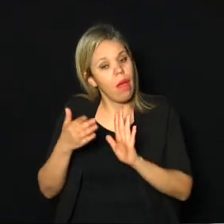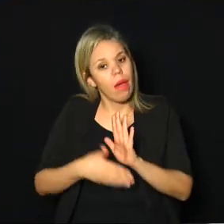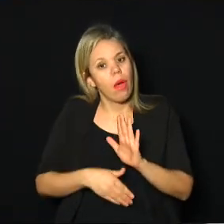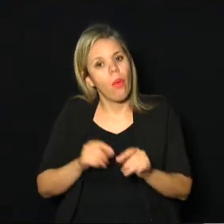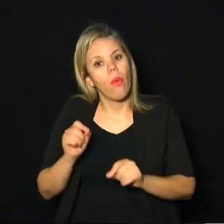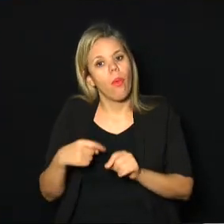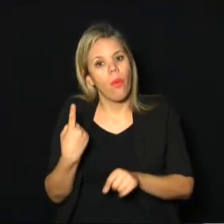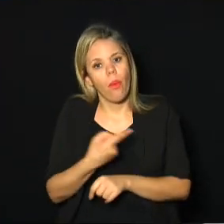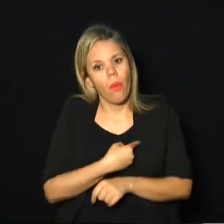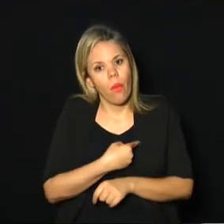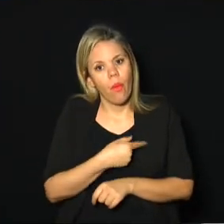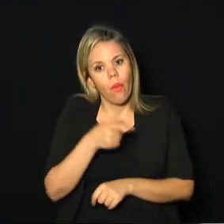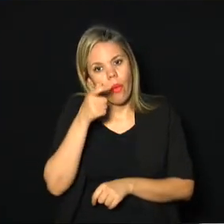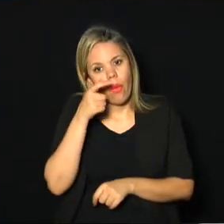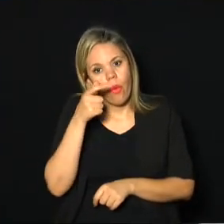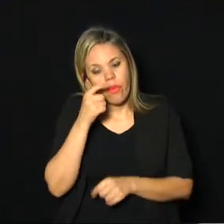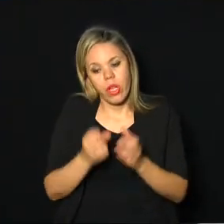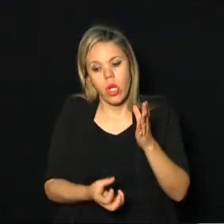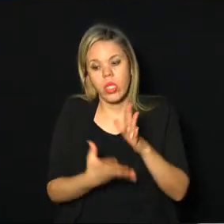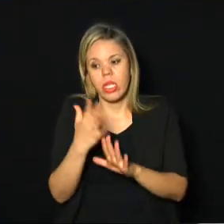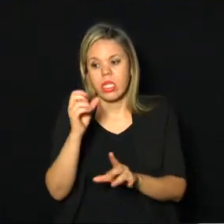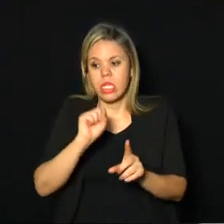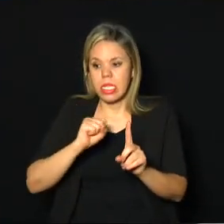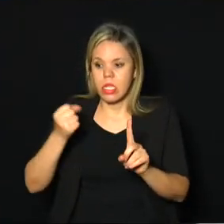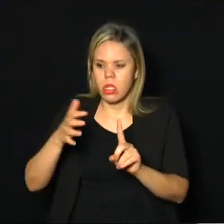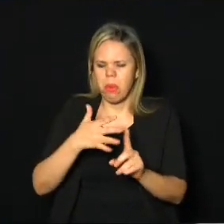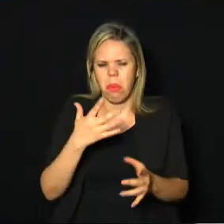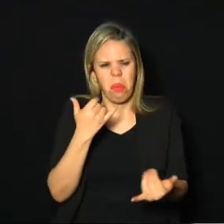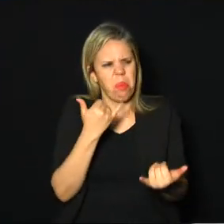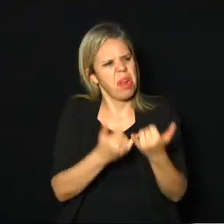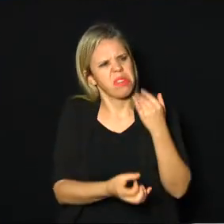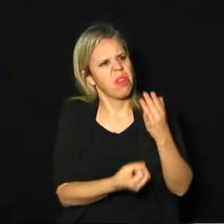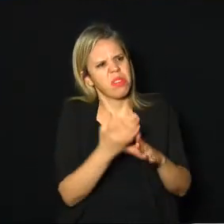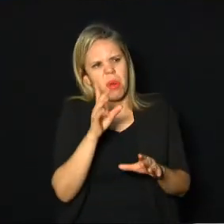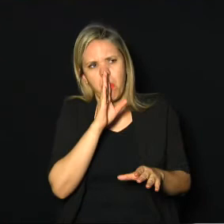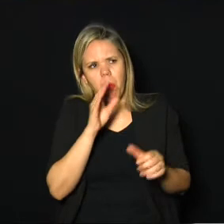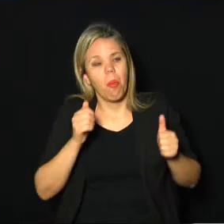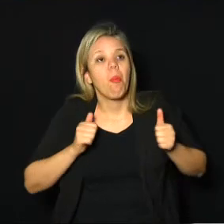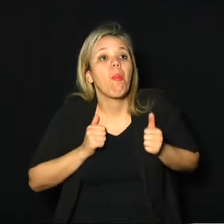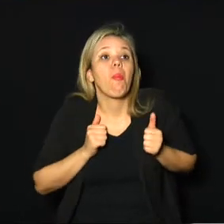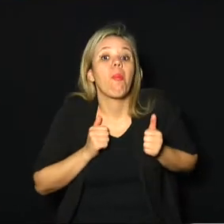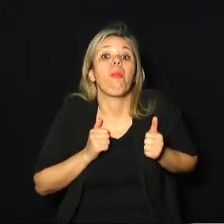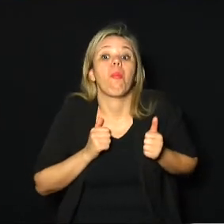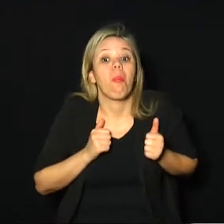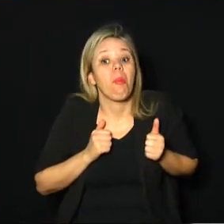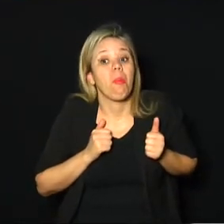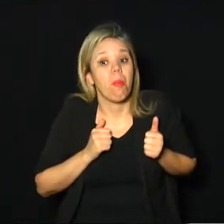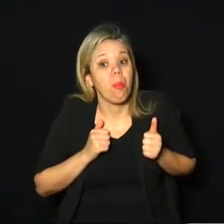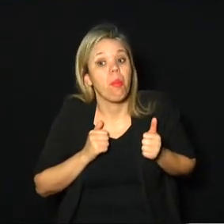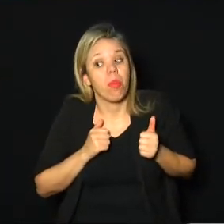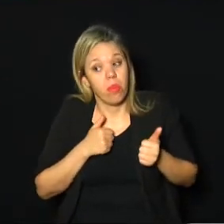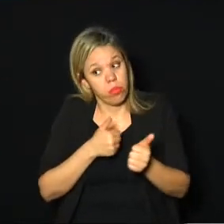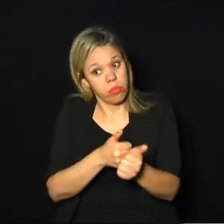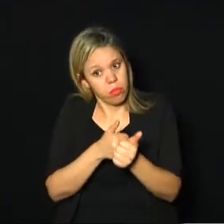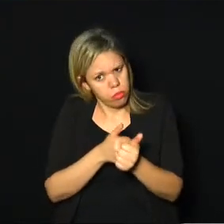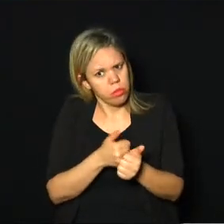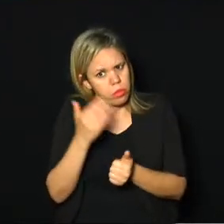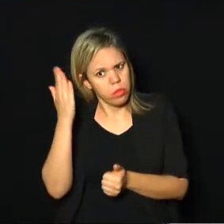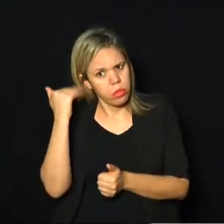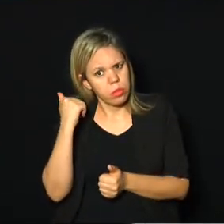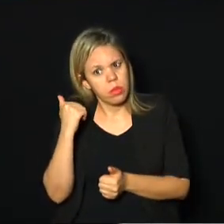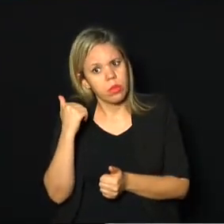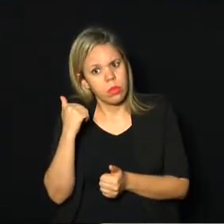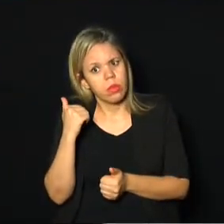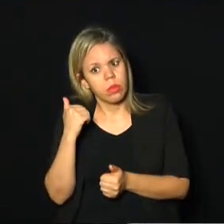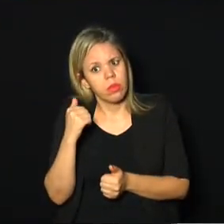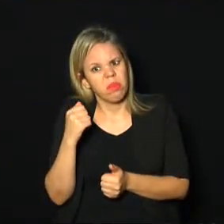que a gente assiste na sociedade. Parece que não está acontecendo nada, mas nós que acompanhamos sabemos